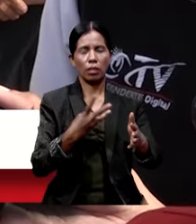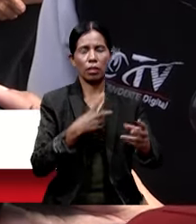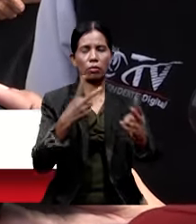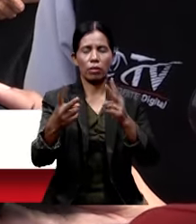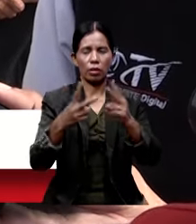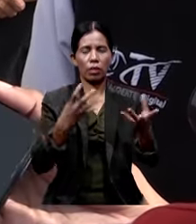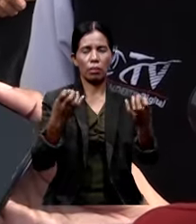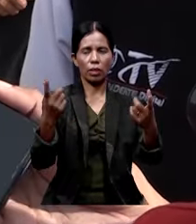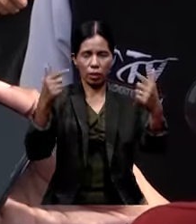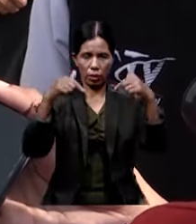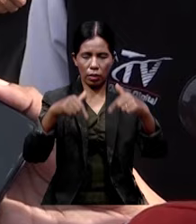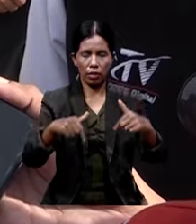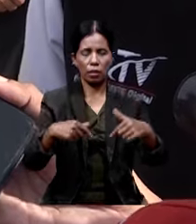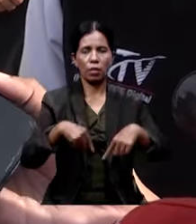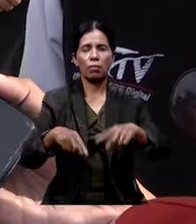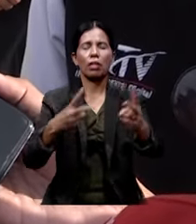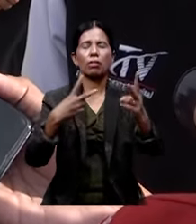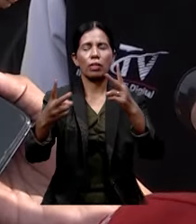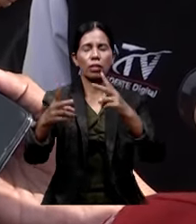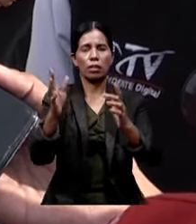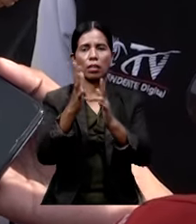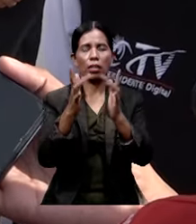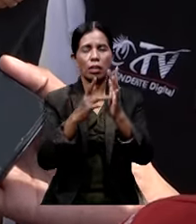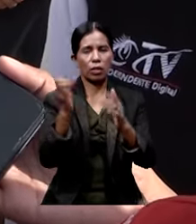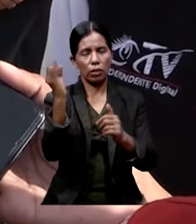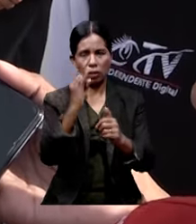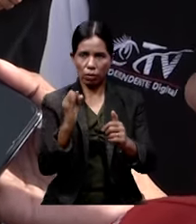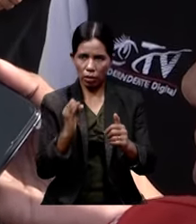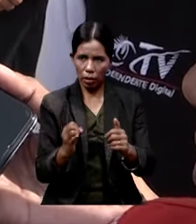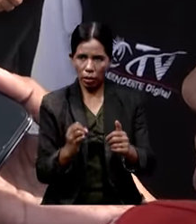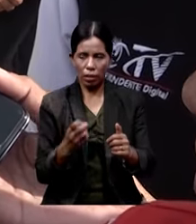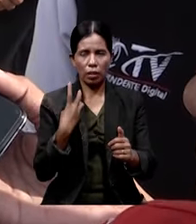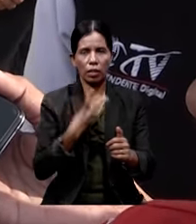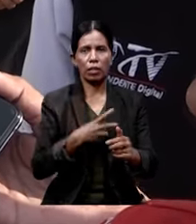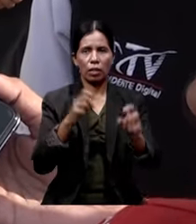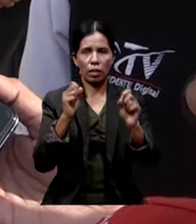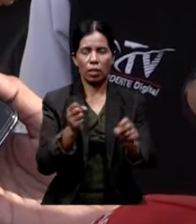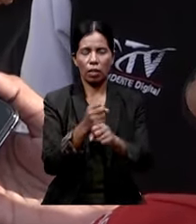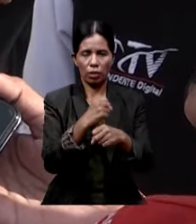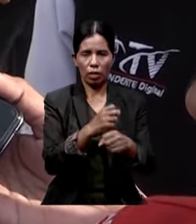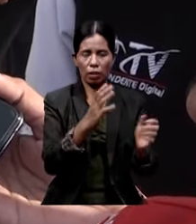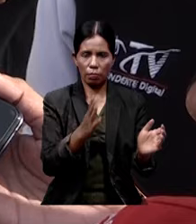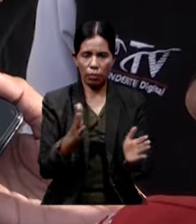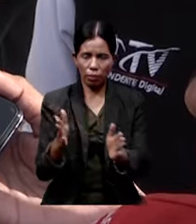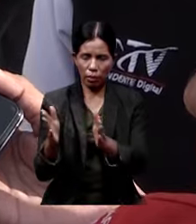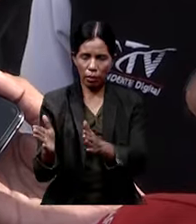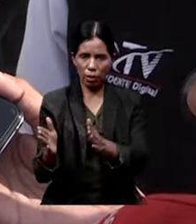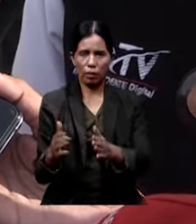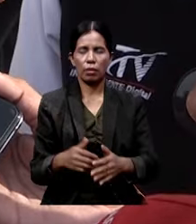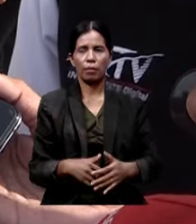si mai si ba visita Kristu Rei ba sana hoto então ita tenggi halo preparação antes que